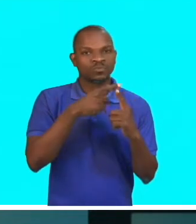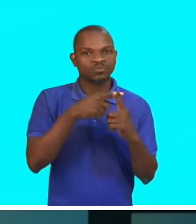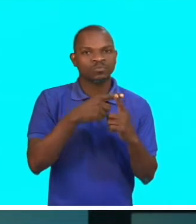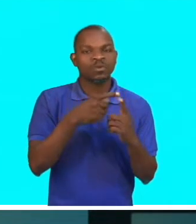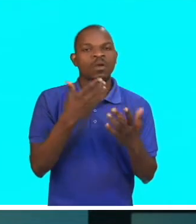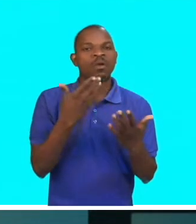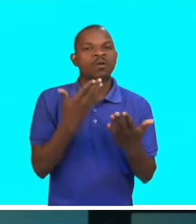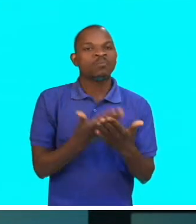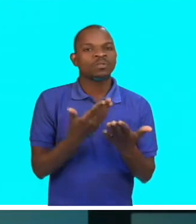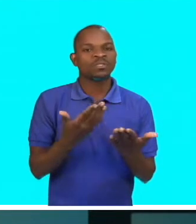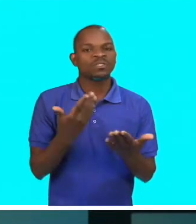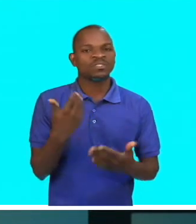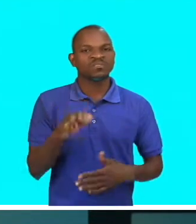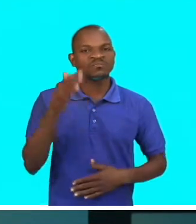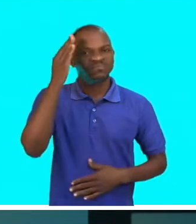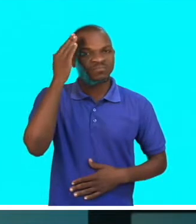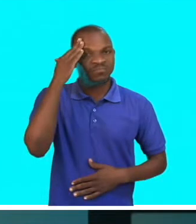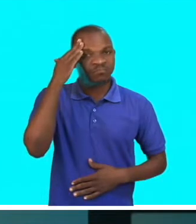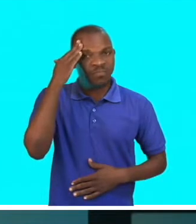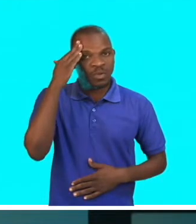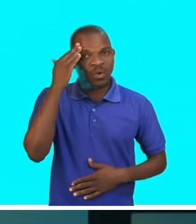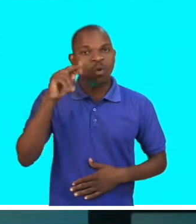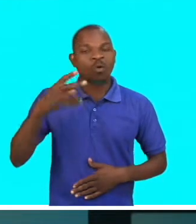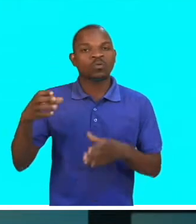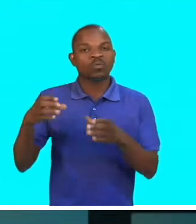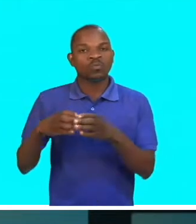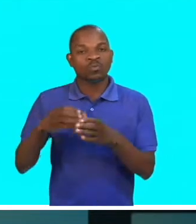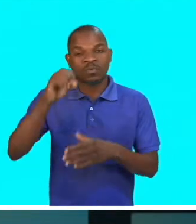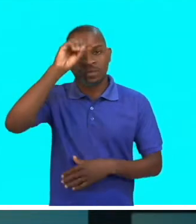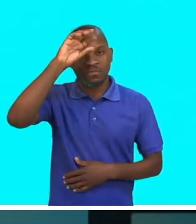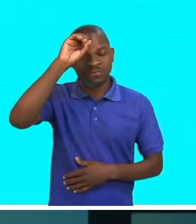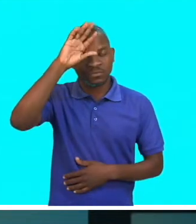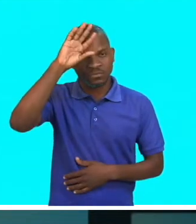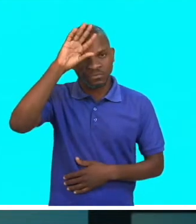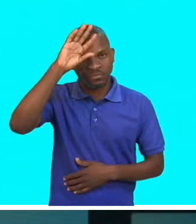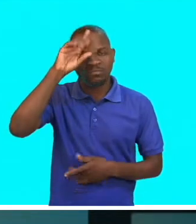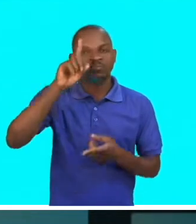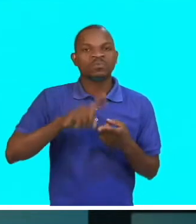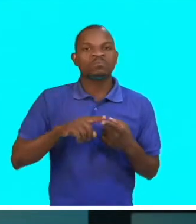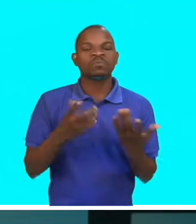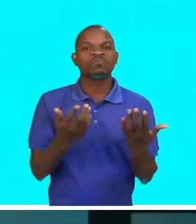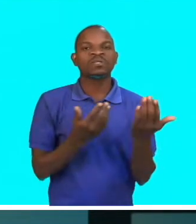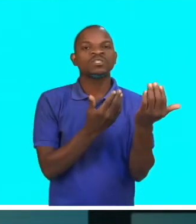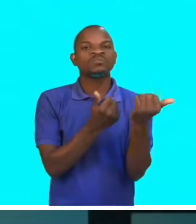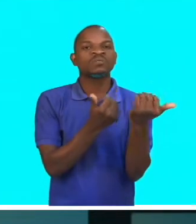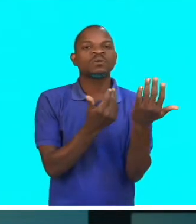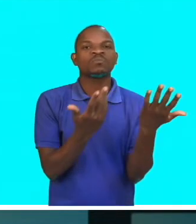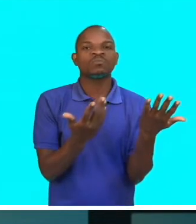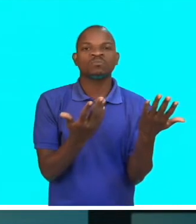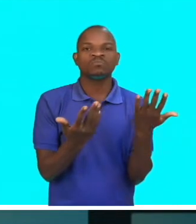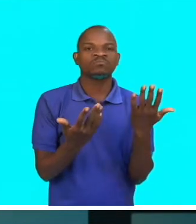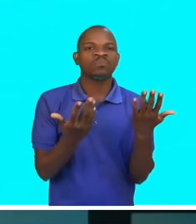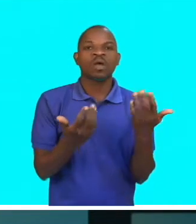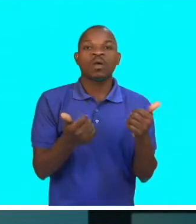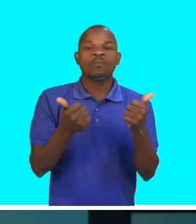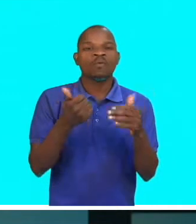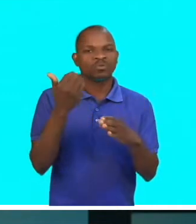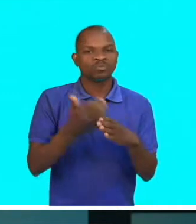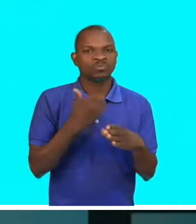Já sabemos o adversário que vai ficar de sul e esperamos uma boa